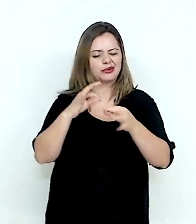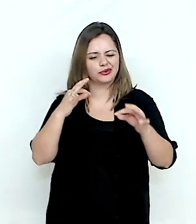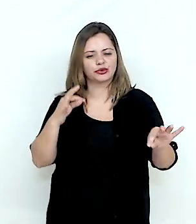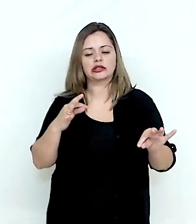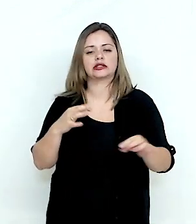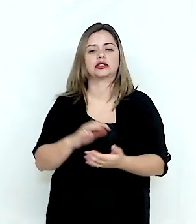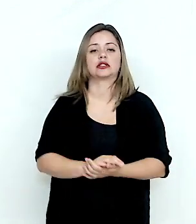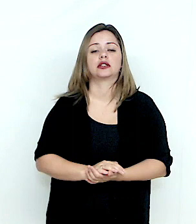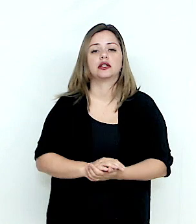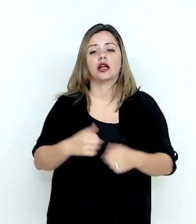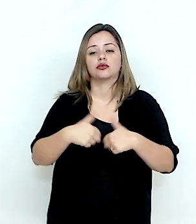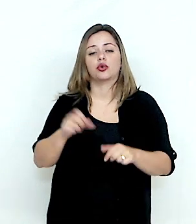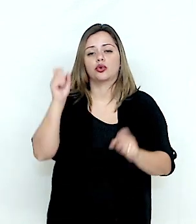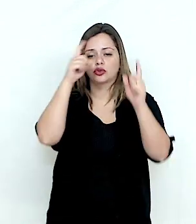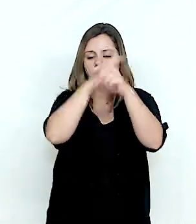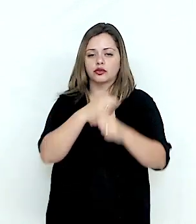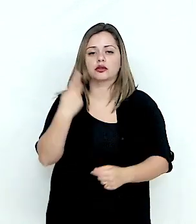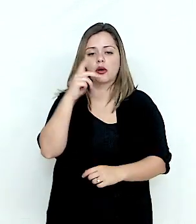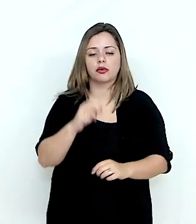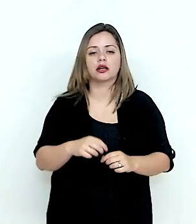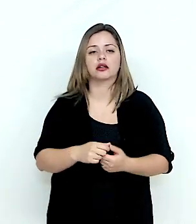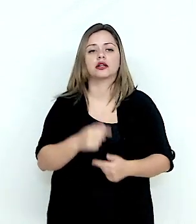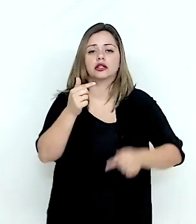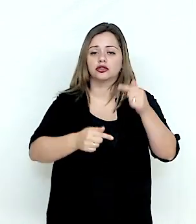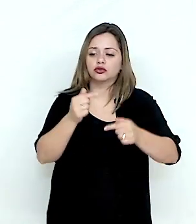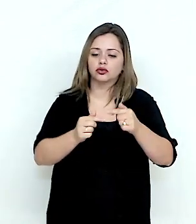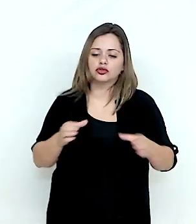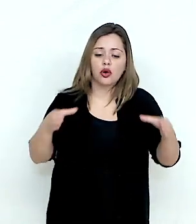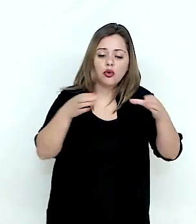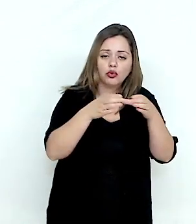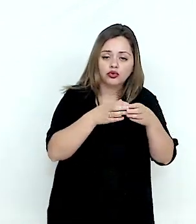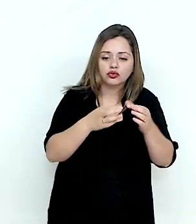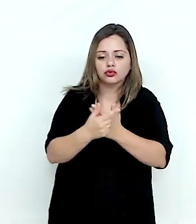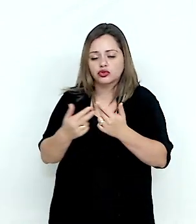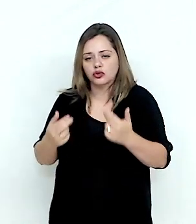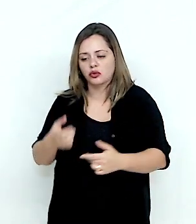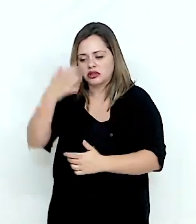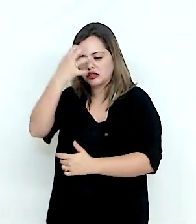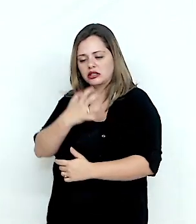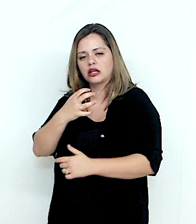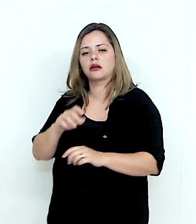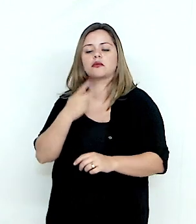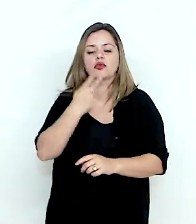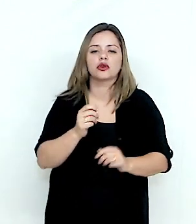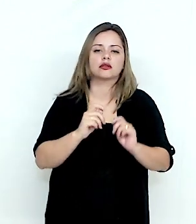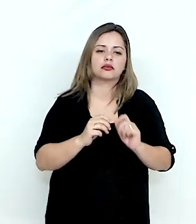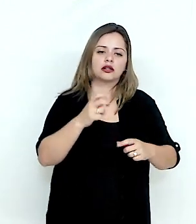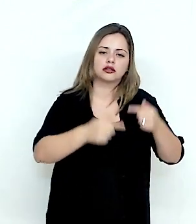e fitossanitários, né, para que os países tenham uma visão de conjunto e possa dar celeridade, né, aos